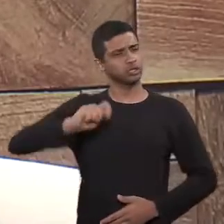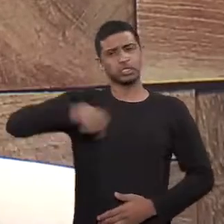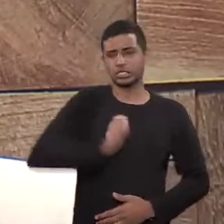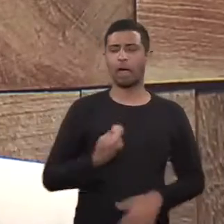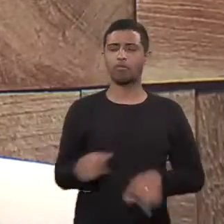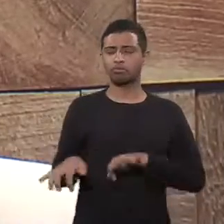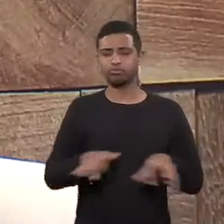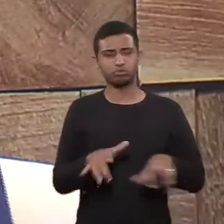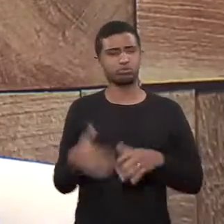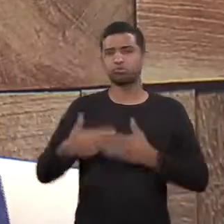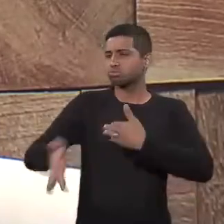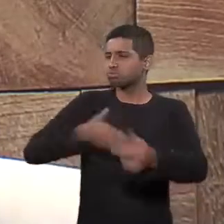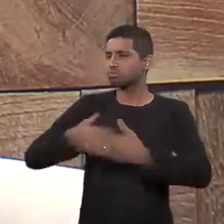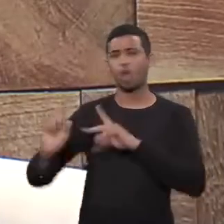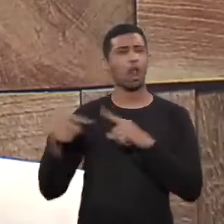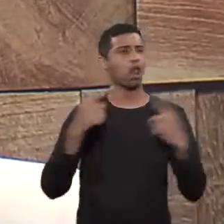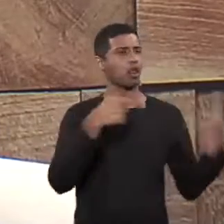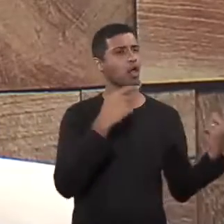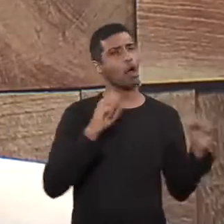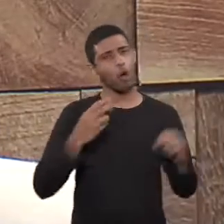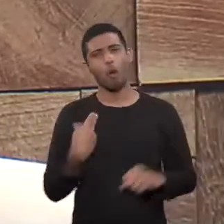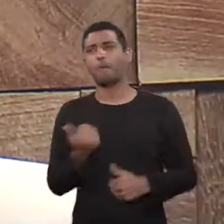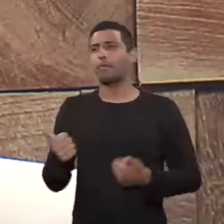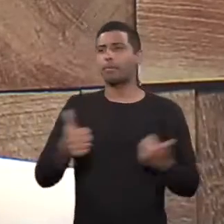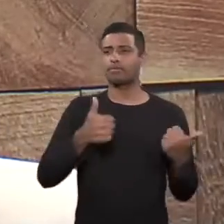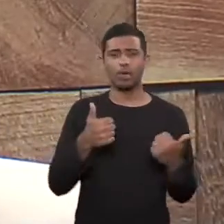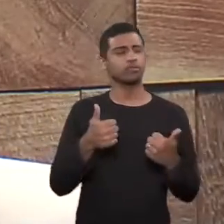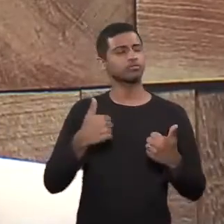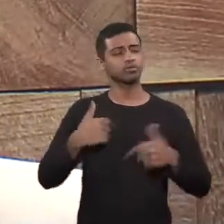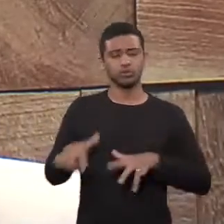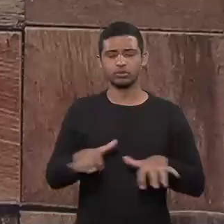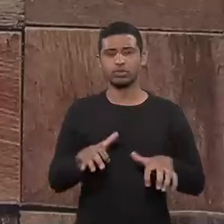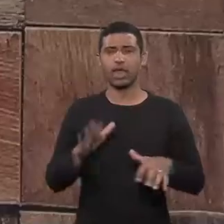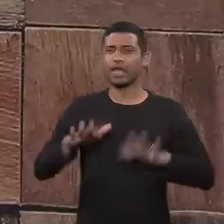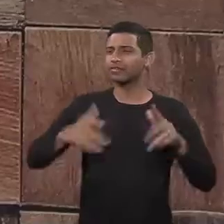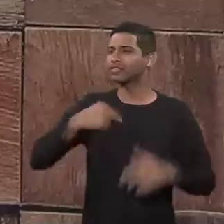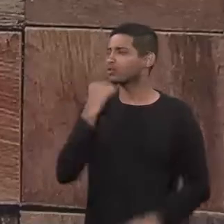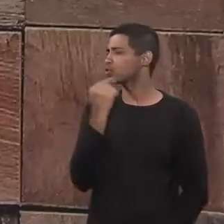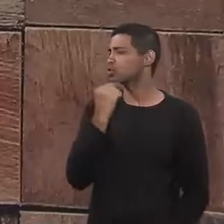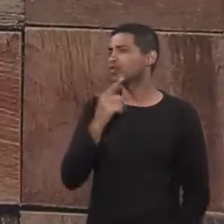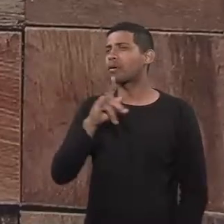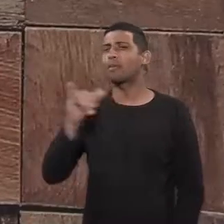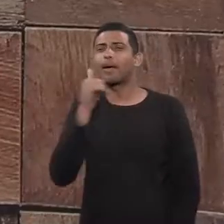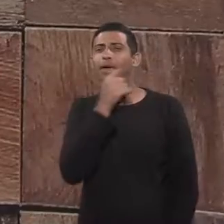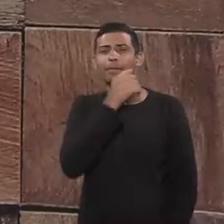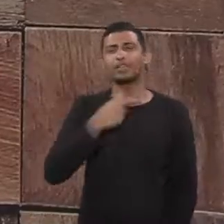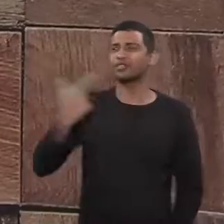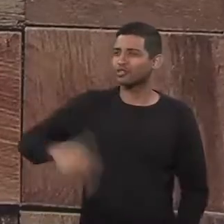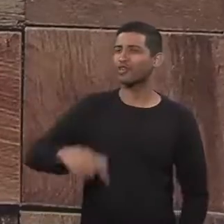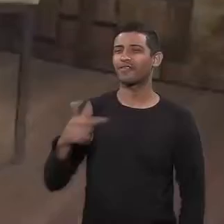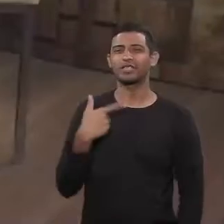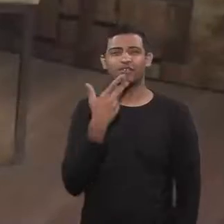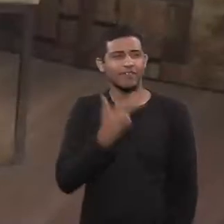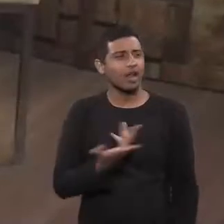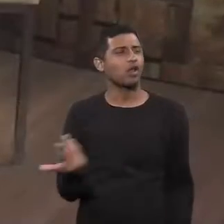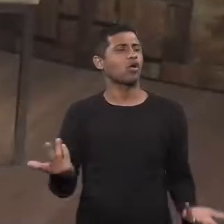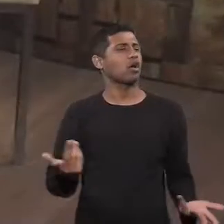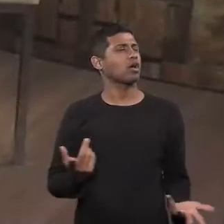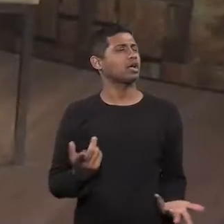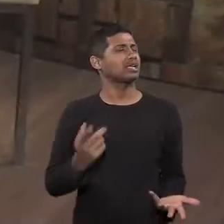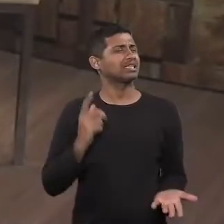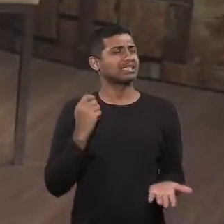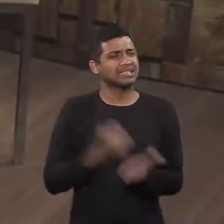ser pianista, com os prós e os contras que a vida... Apesar de ter ficado em dúvida, mas aí meus pais é que disseram, né? Meus pais, mais uma vez,